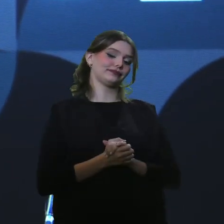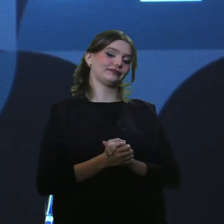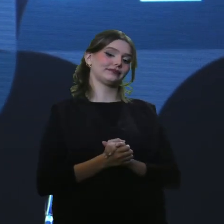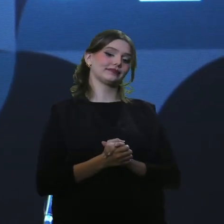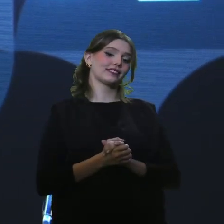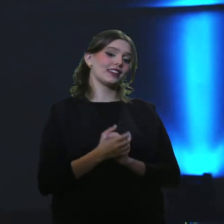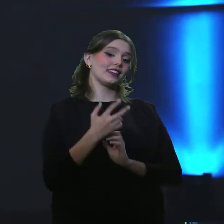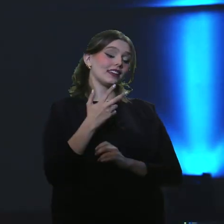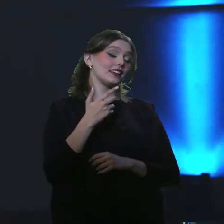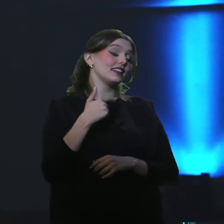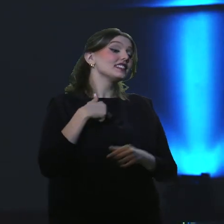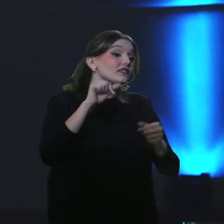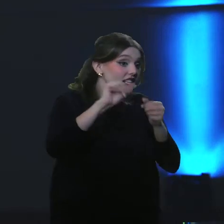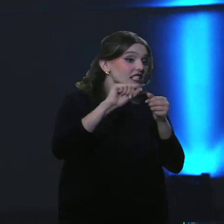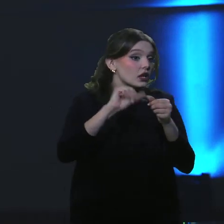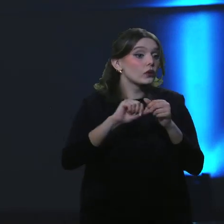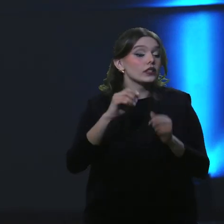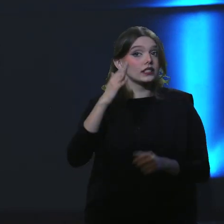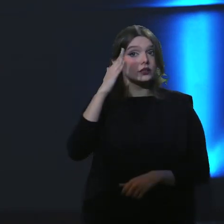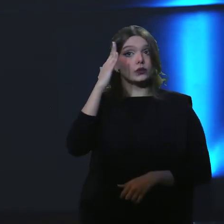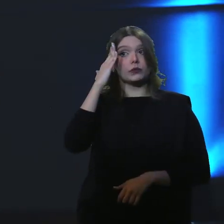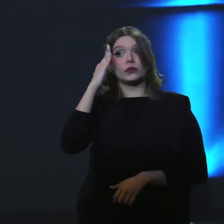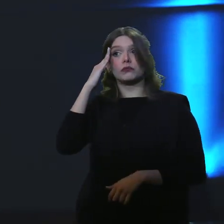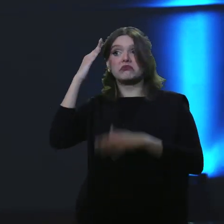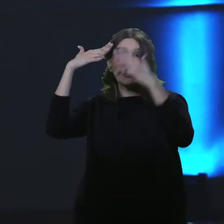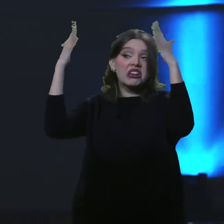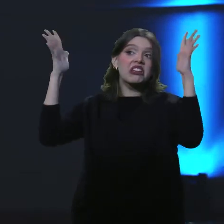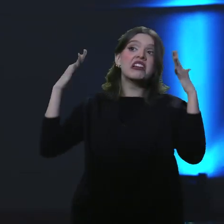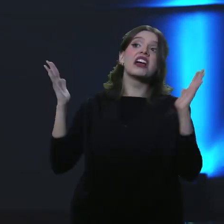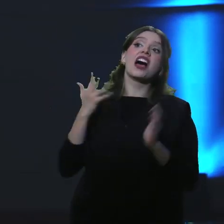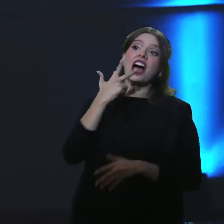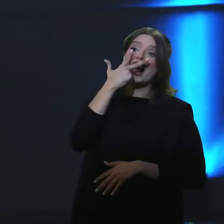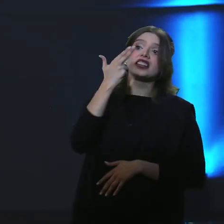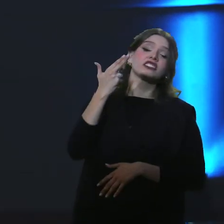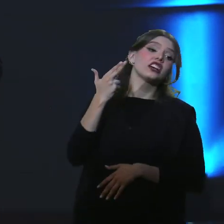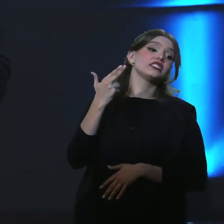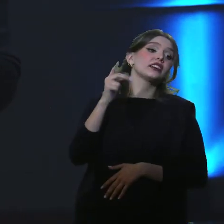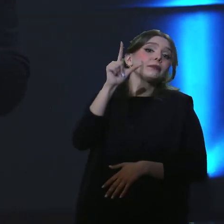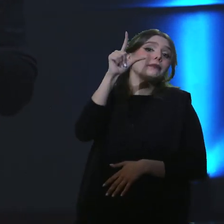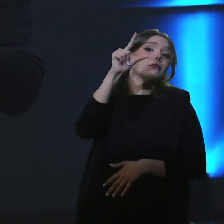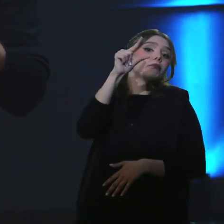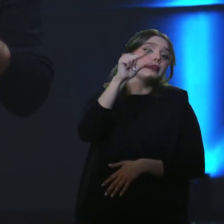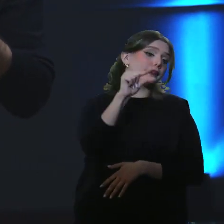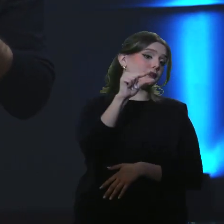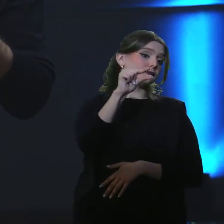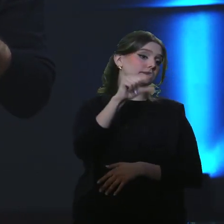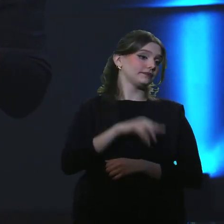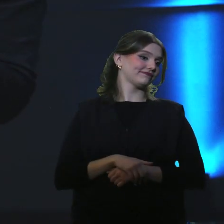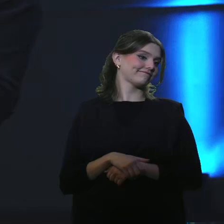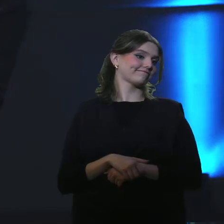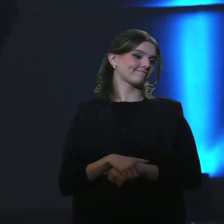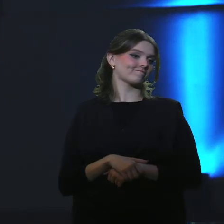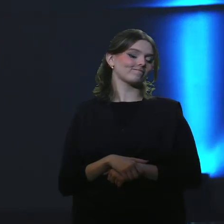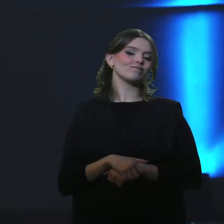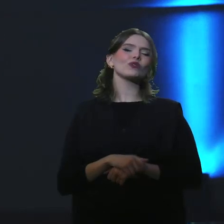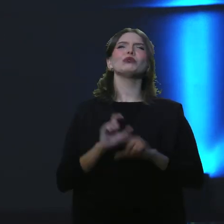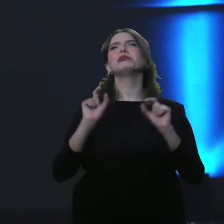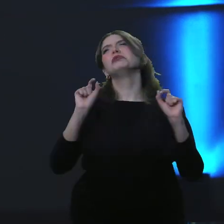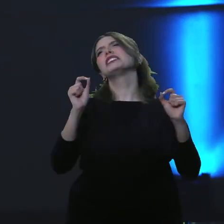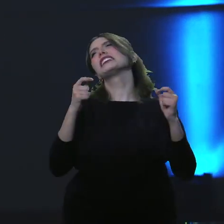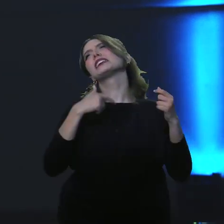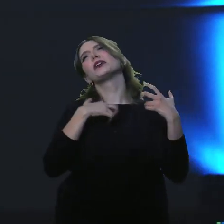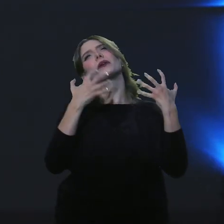Eles faziam isso para os animais entenderem acharem que eles eram como vira-latas. O que eu quero dizer,